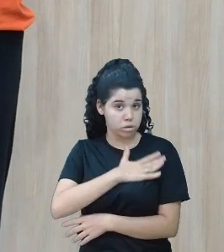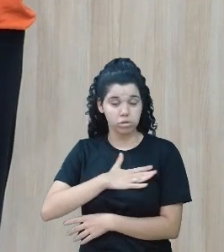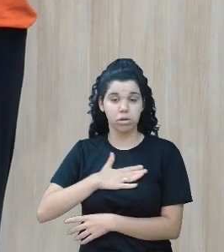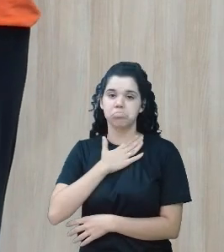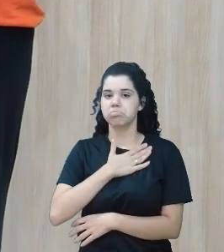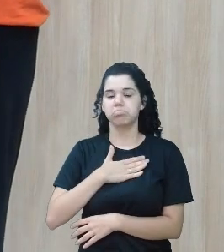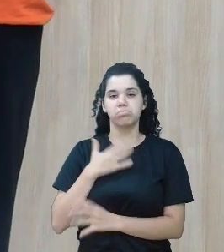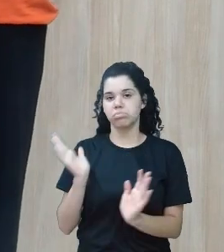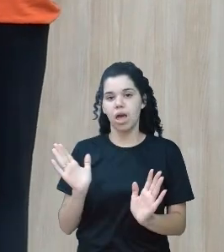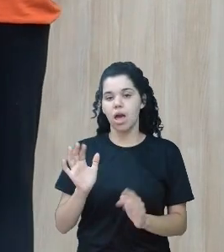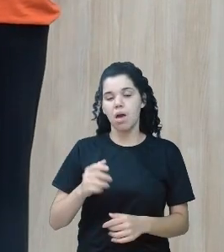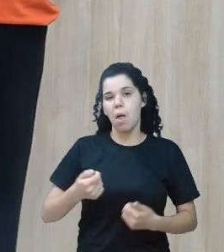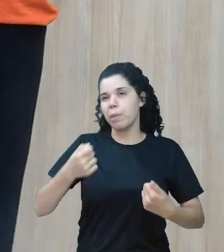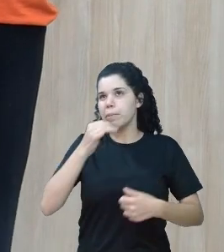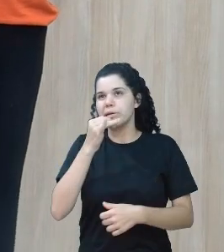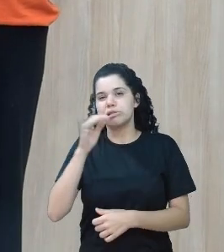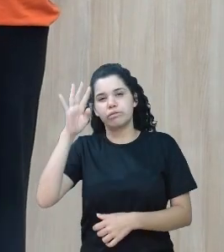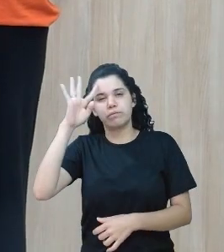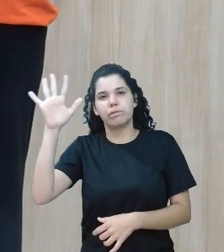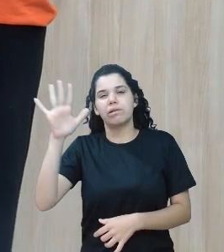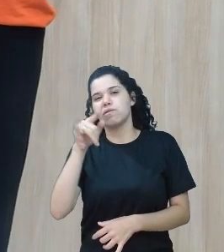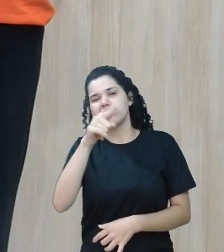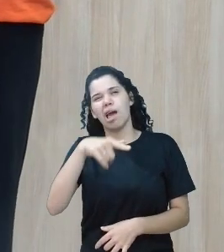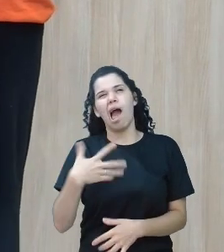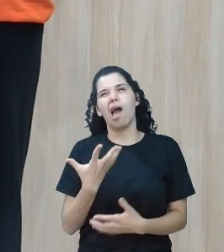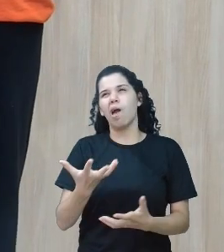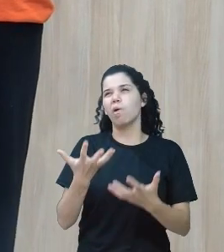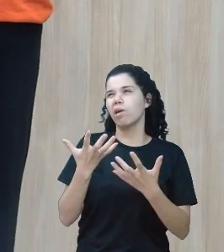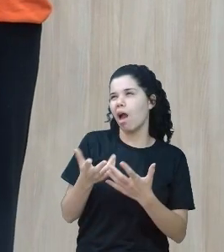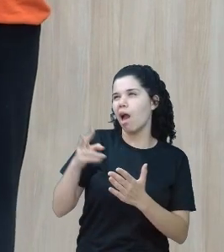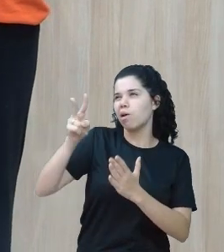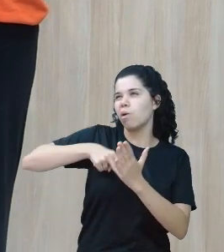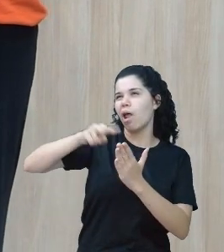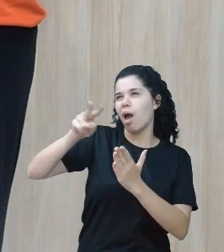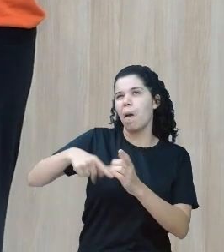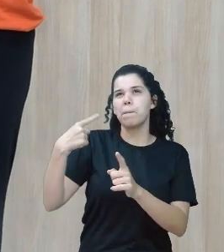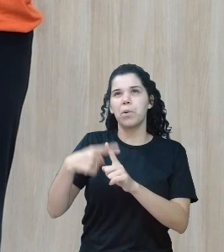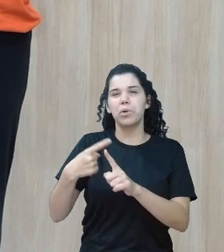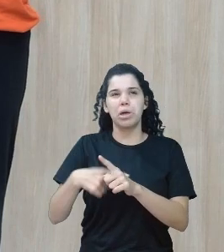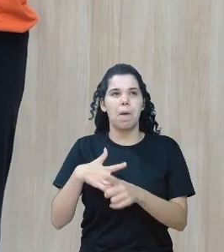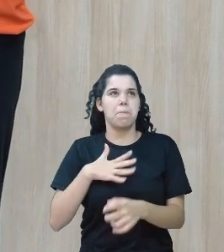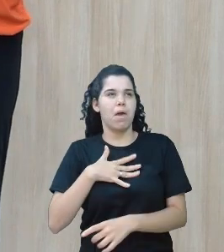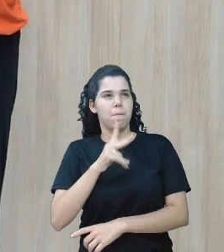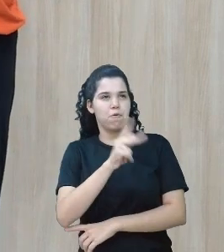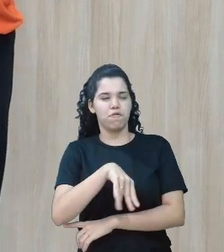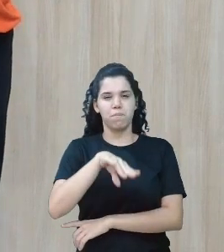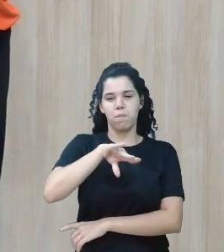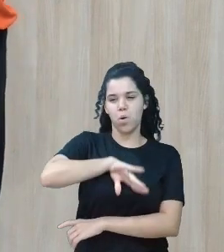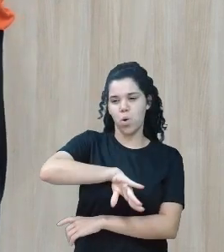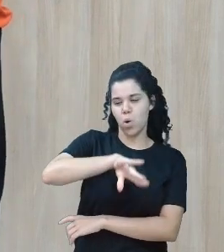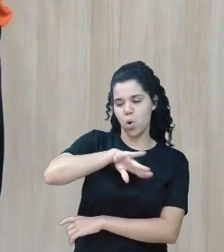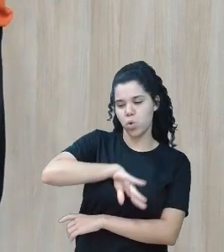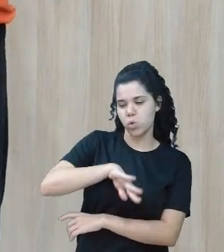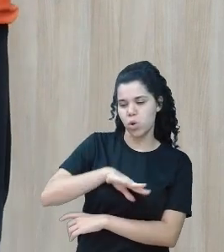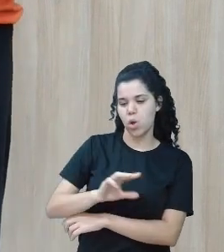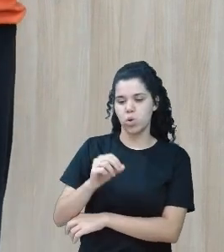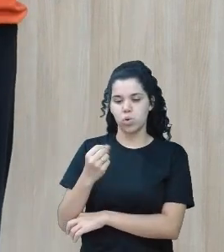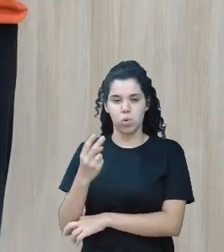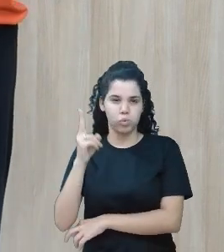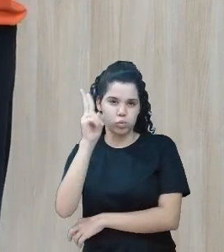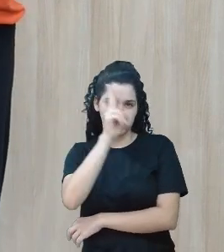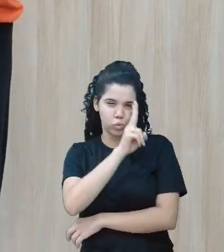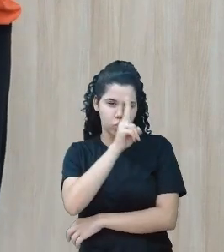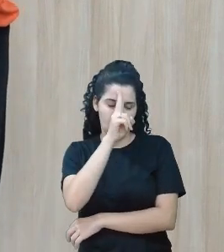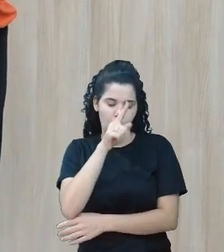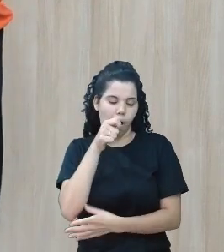tá? Não adianta você dizer assim: eu só vou ler porque a minha professora de português, porque o meu professor de história